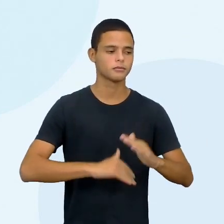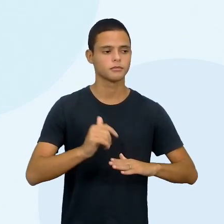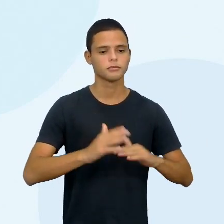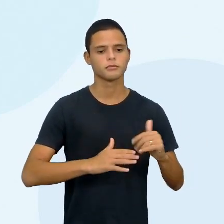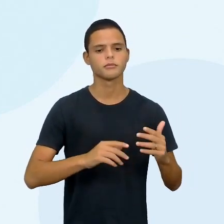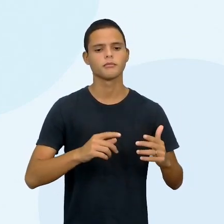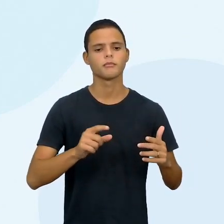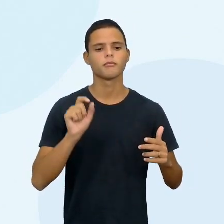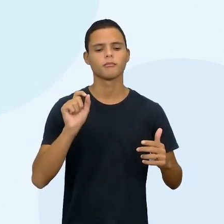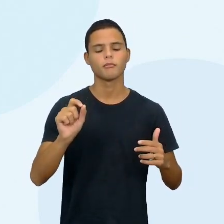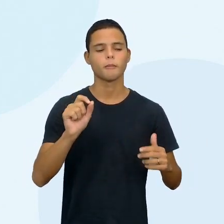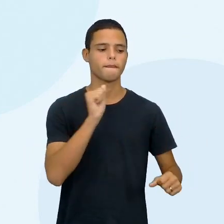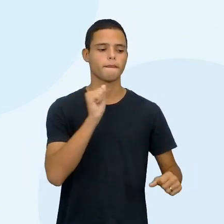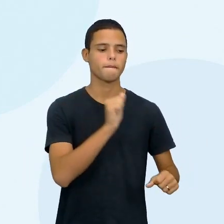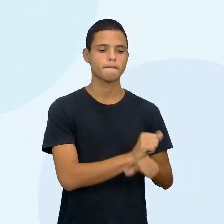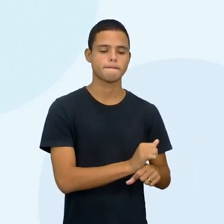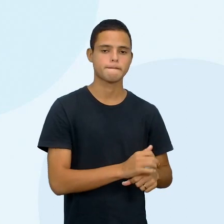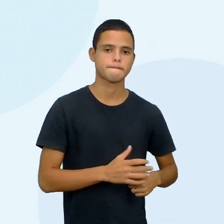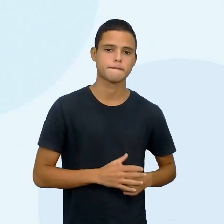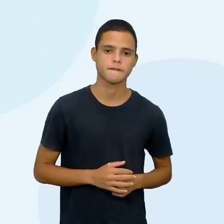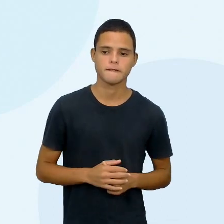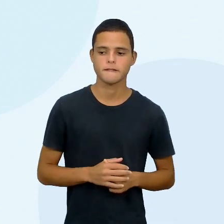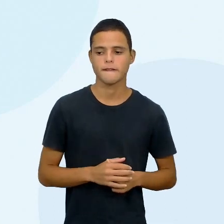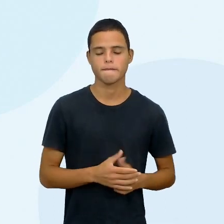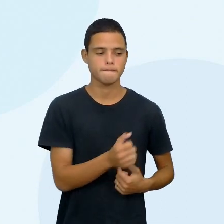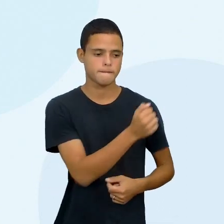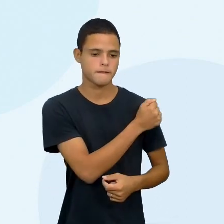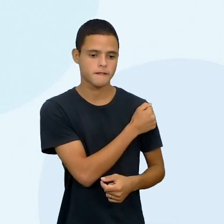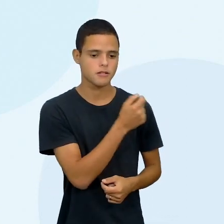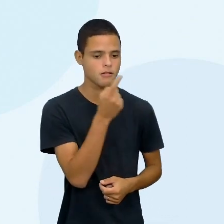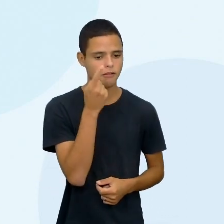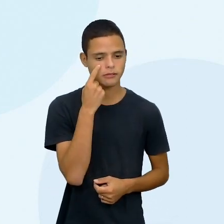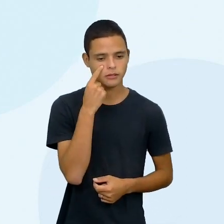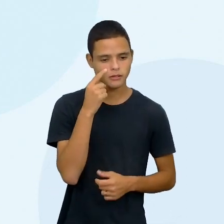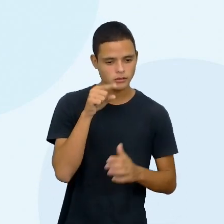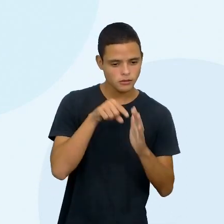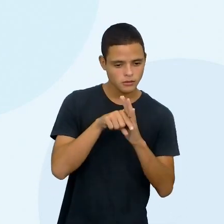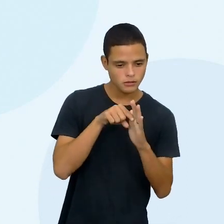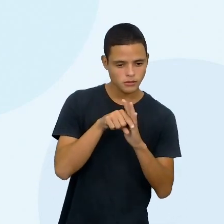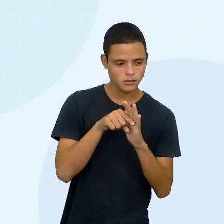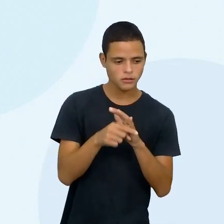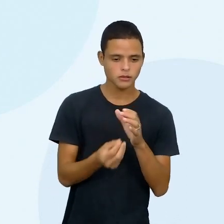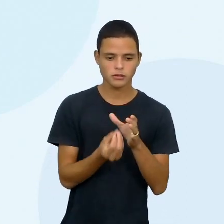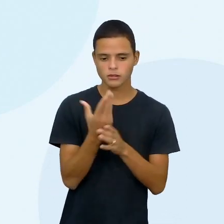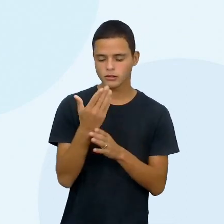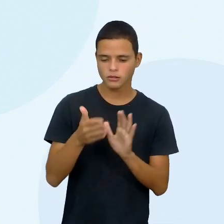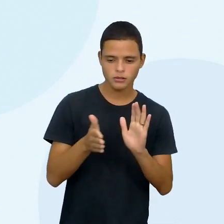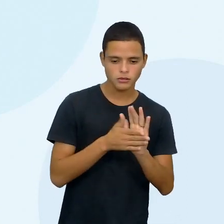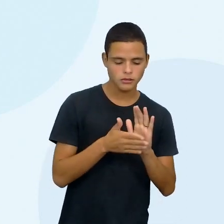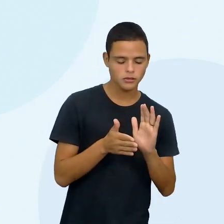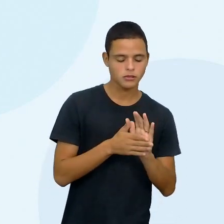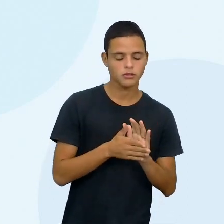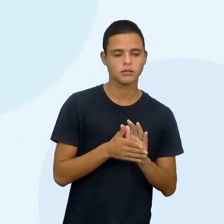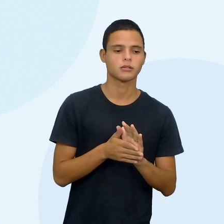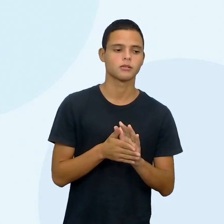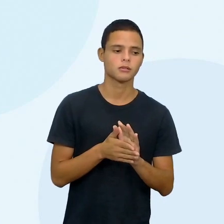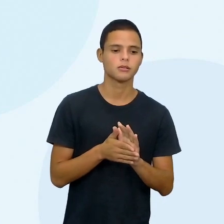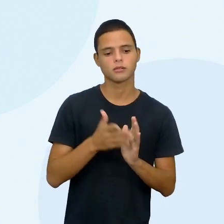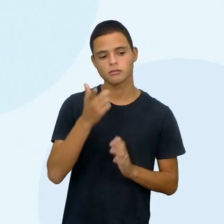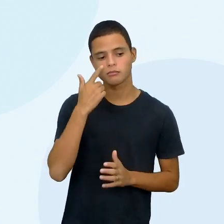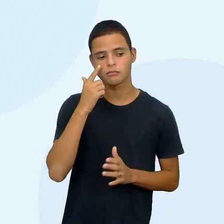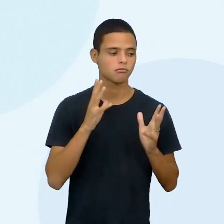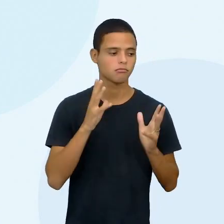é essa parada, então? É para o estudante verificar, investigar, inventar, propor, criar, para ver